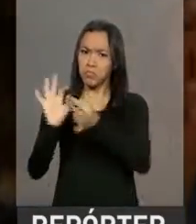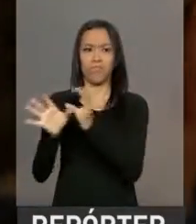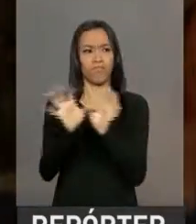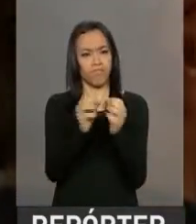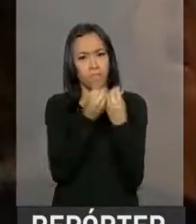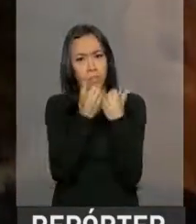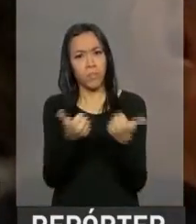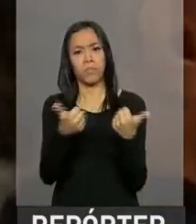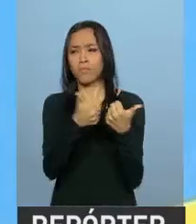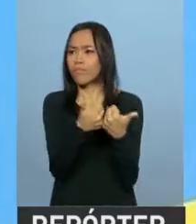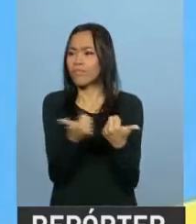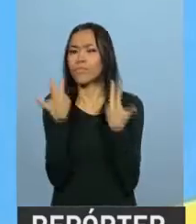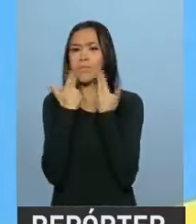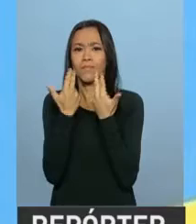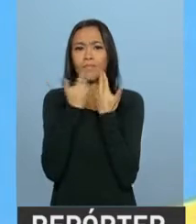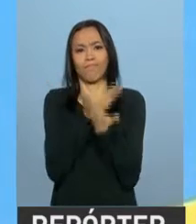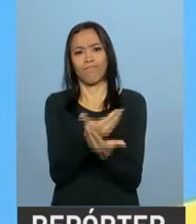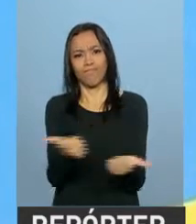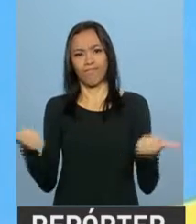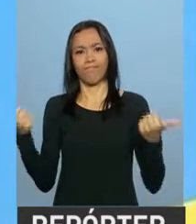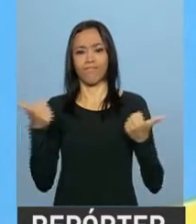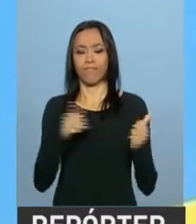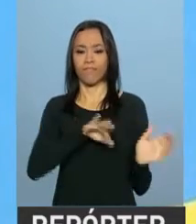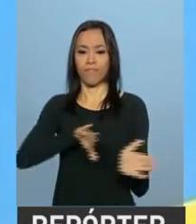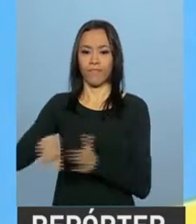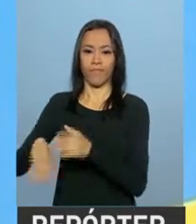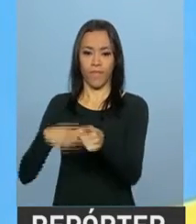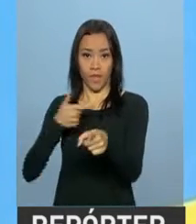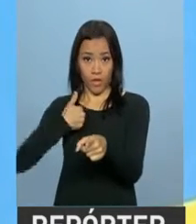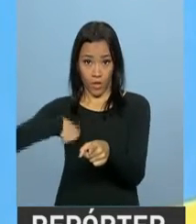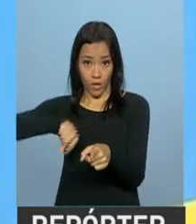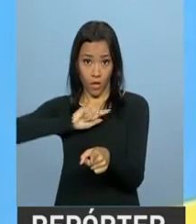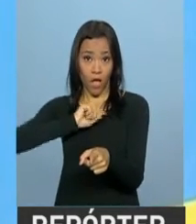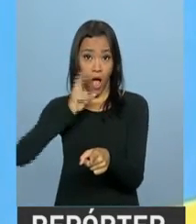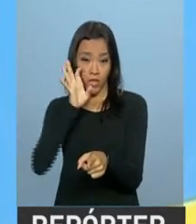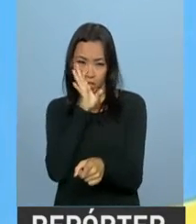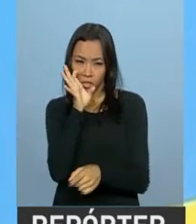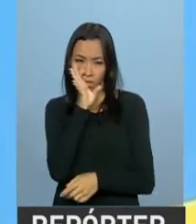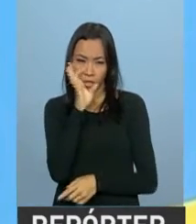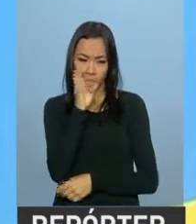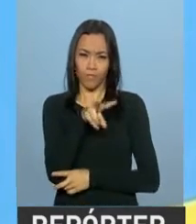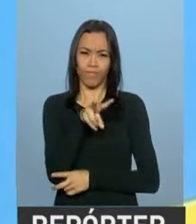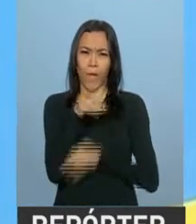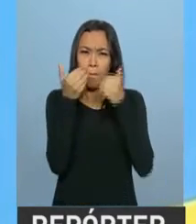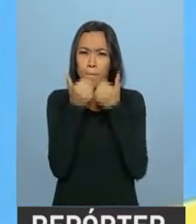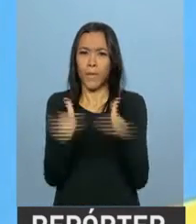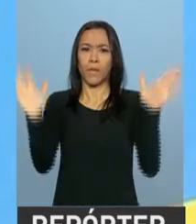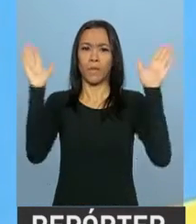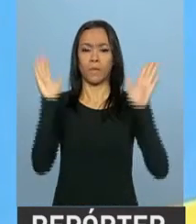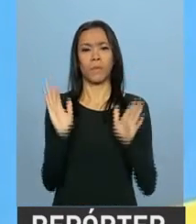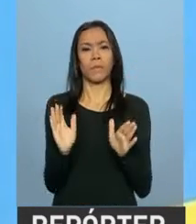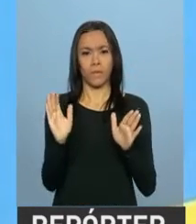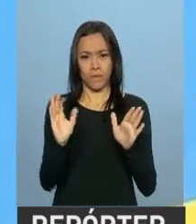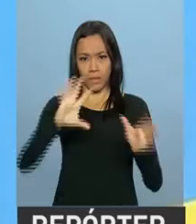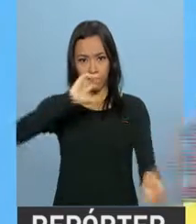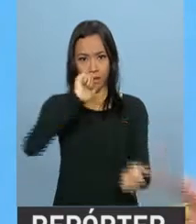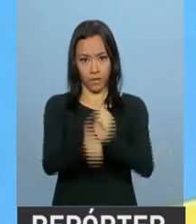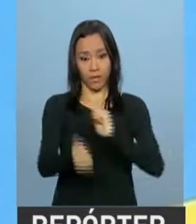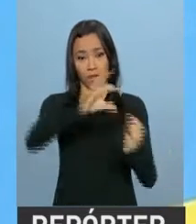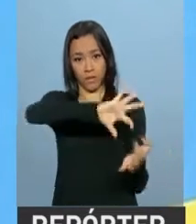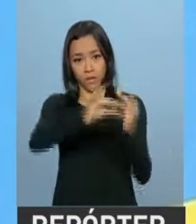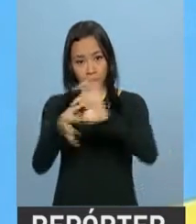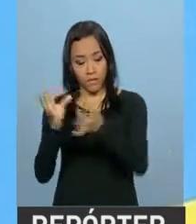tranquilidade o que nós assistimos desde o momento da abertura das olimpíadas naquele